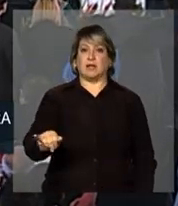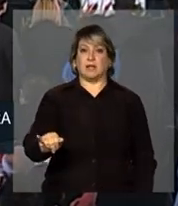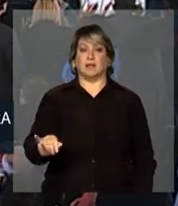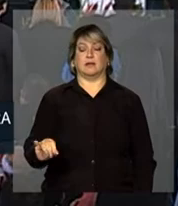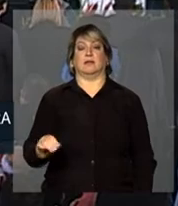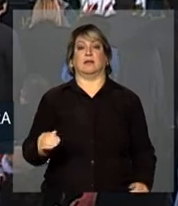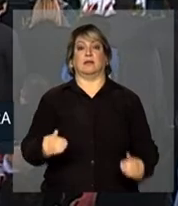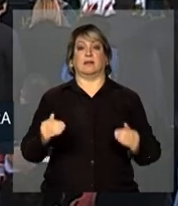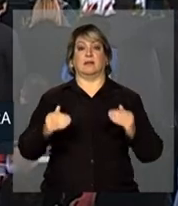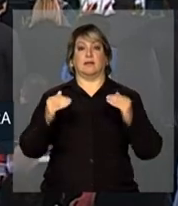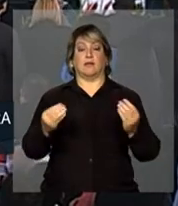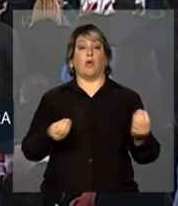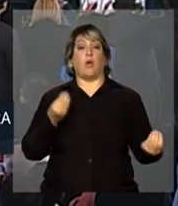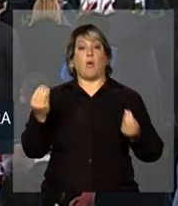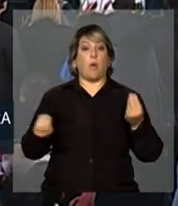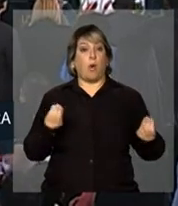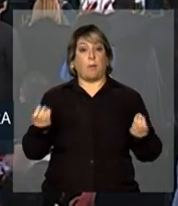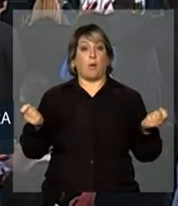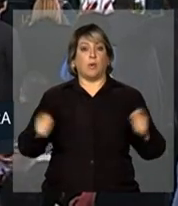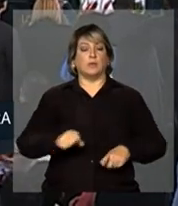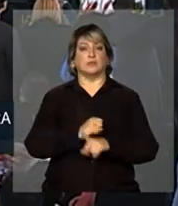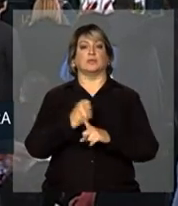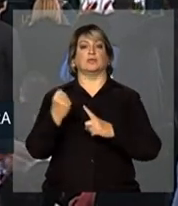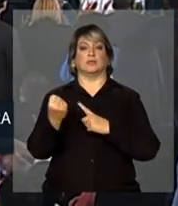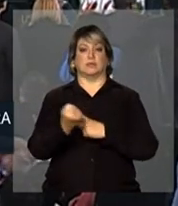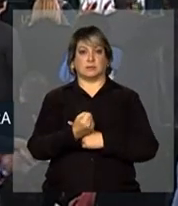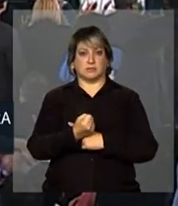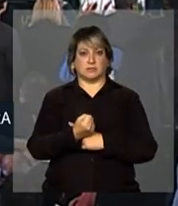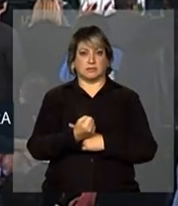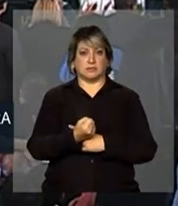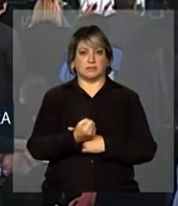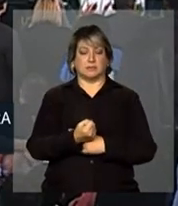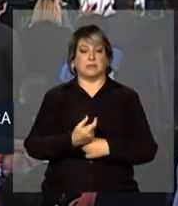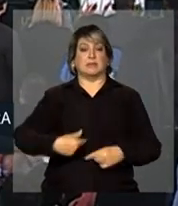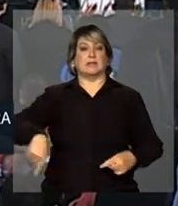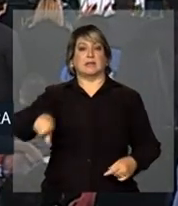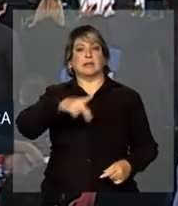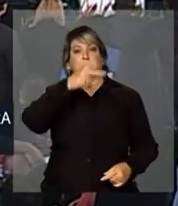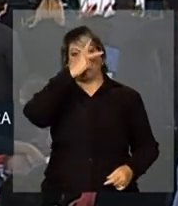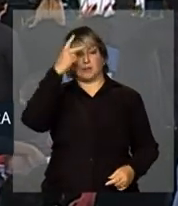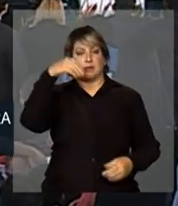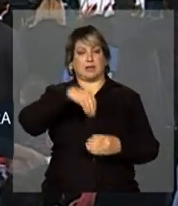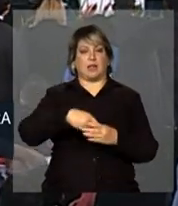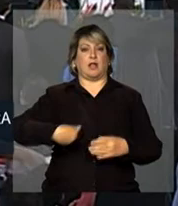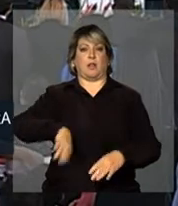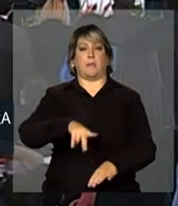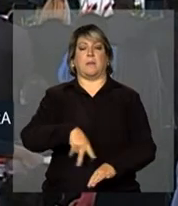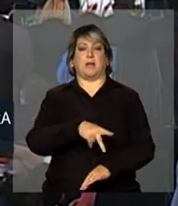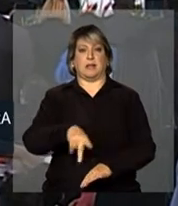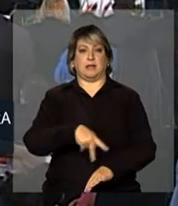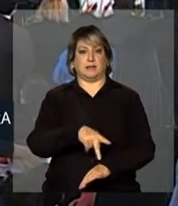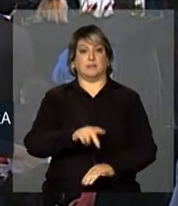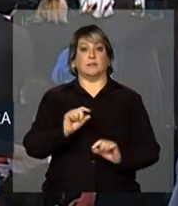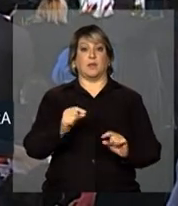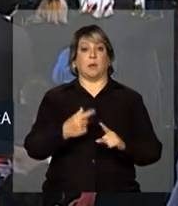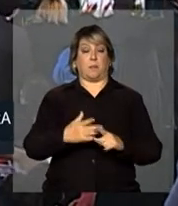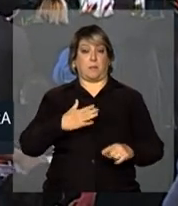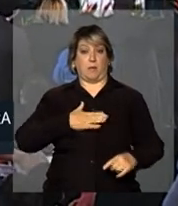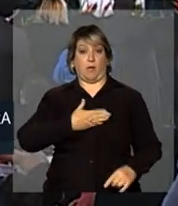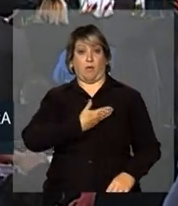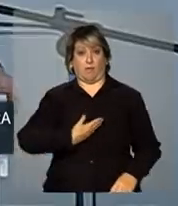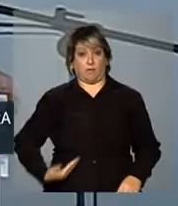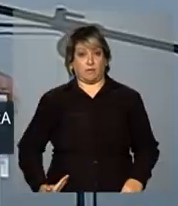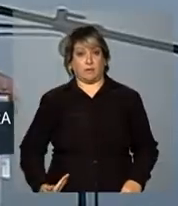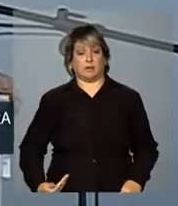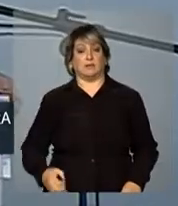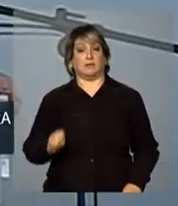elevar as condições sociais das pessoas no nosso país. Porque o meu governo é um